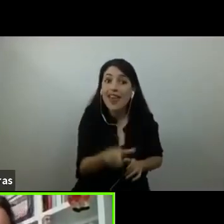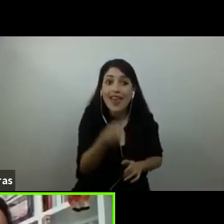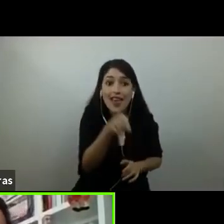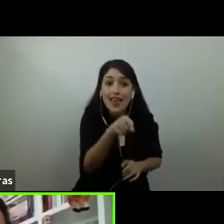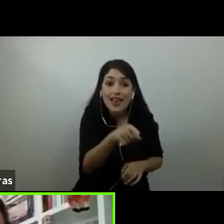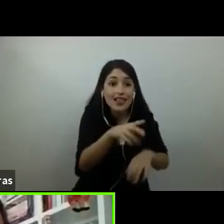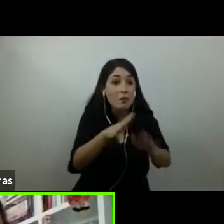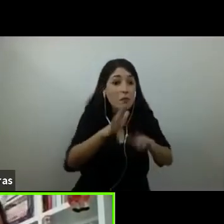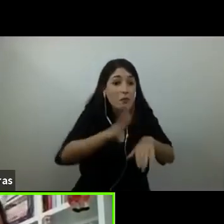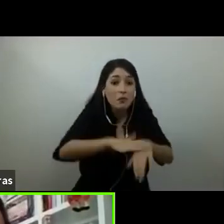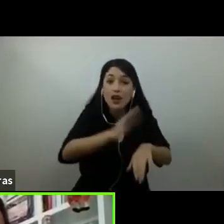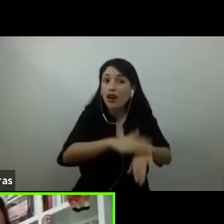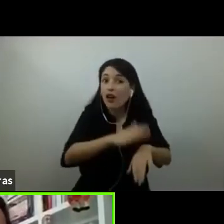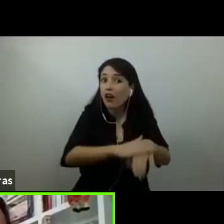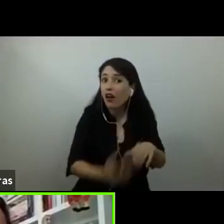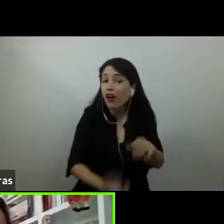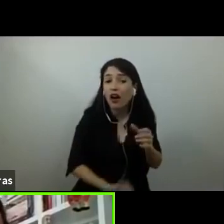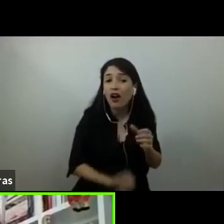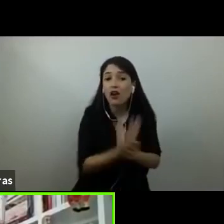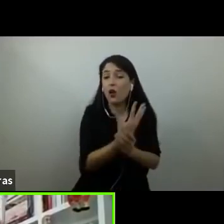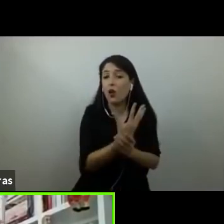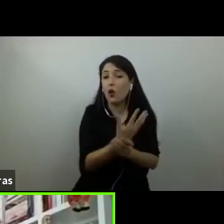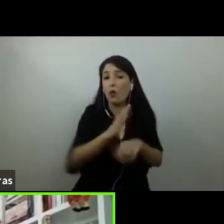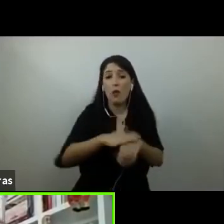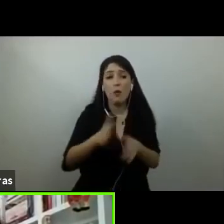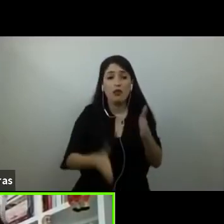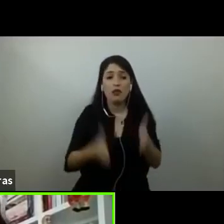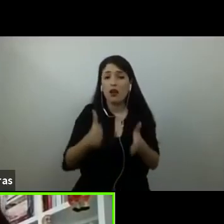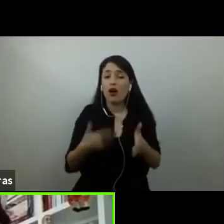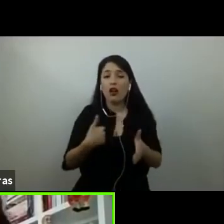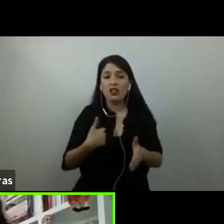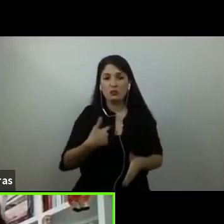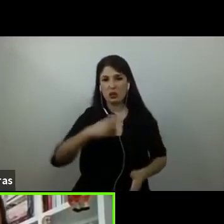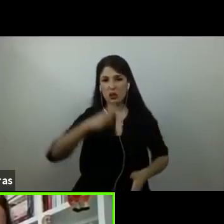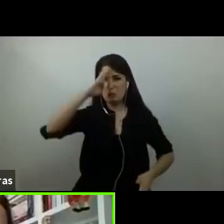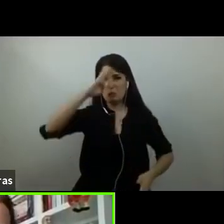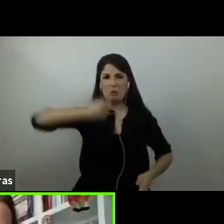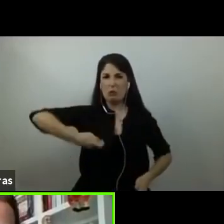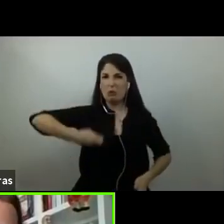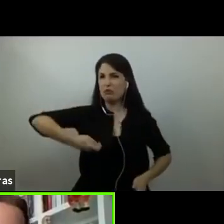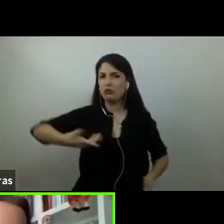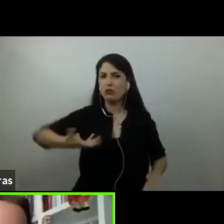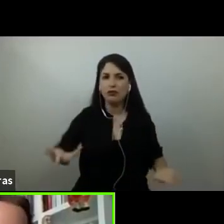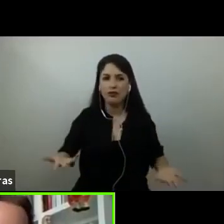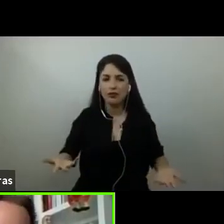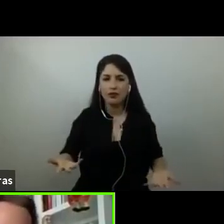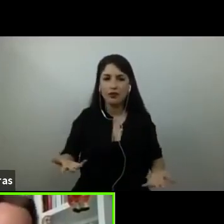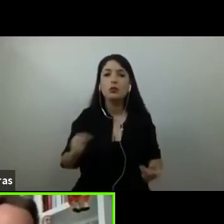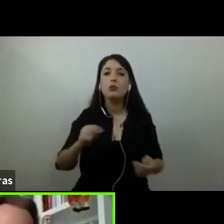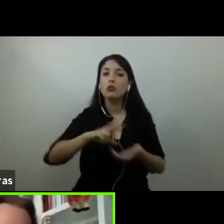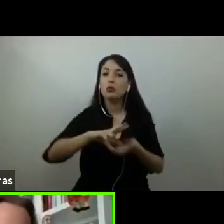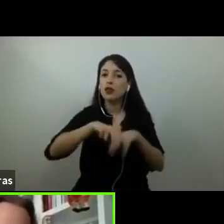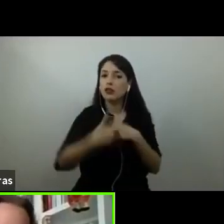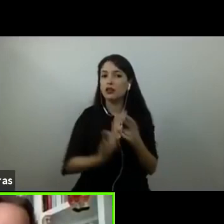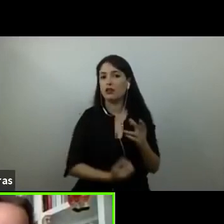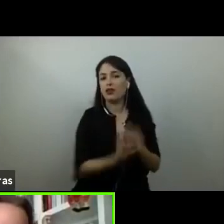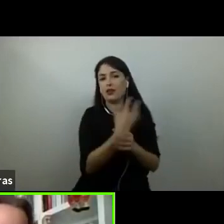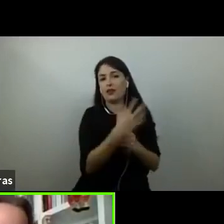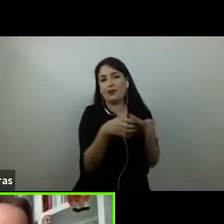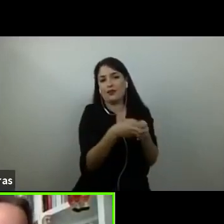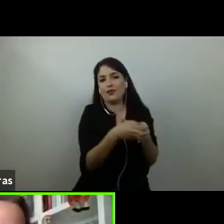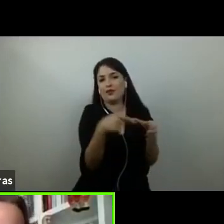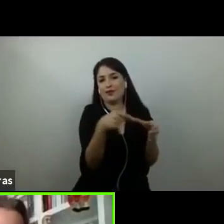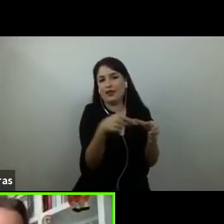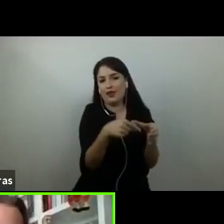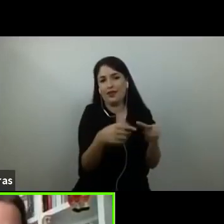ambiente autoritário em que nós estamos mergulhados e que foi, na verdade, talvez o ambiente mais propício para o surgimento do bolsonarismo, né? Então, nós não podemos